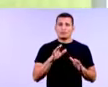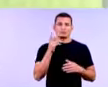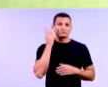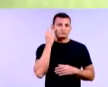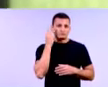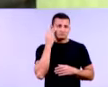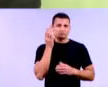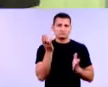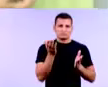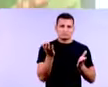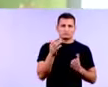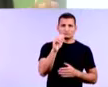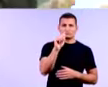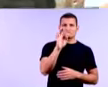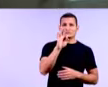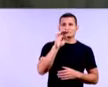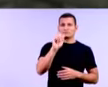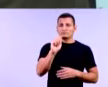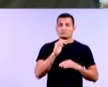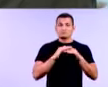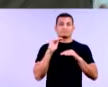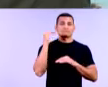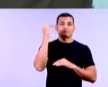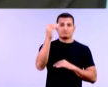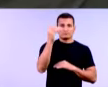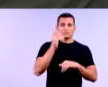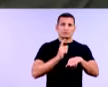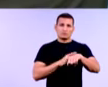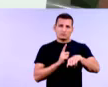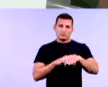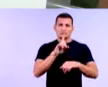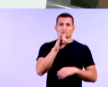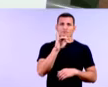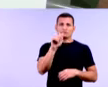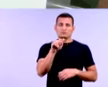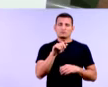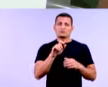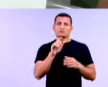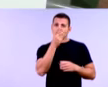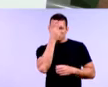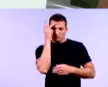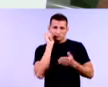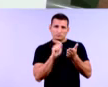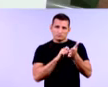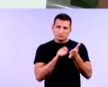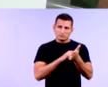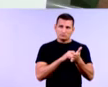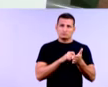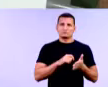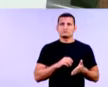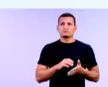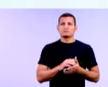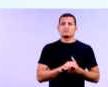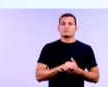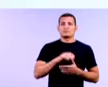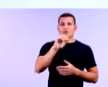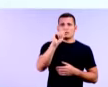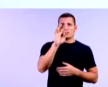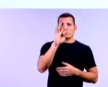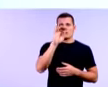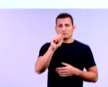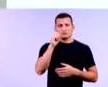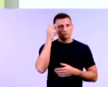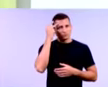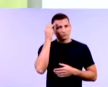moderna, horário e datas, as pessoas escrevem assim. Pela ata tradicional